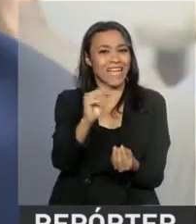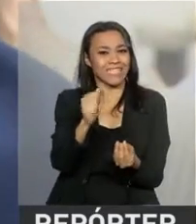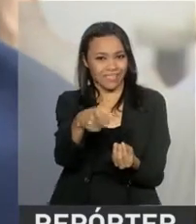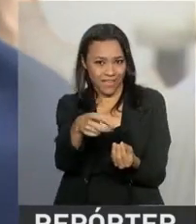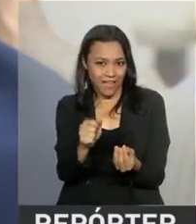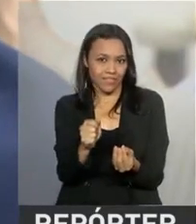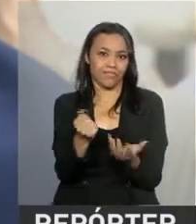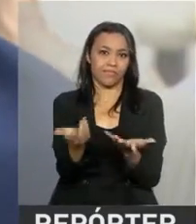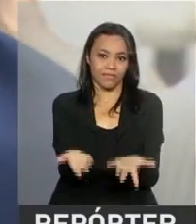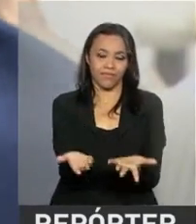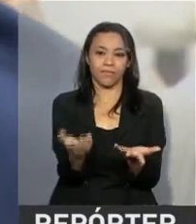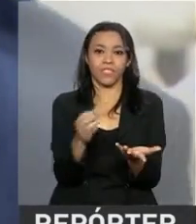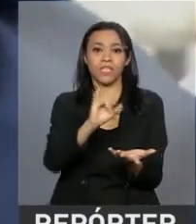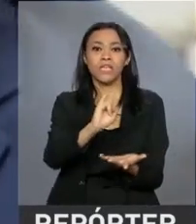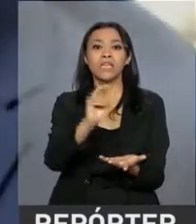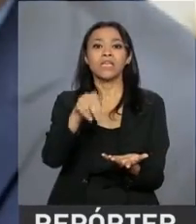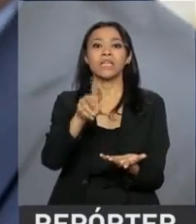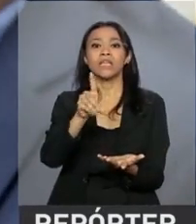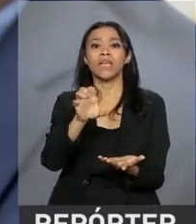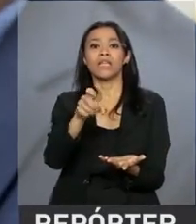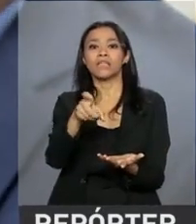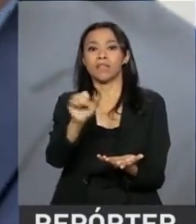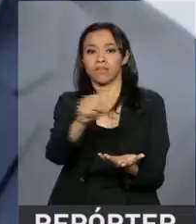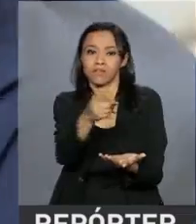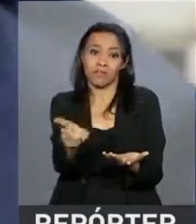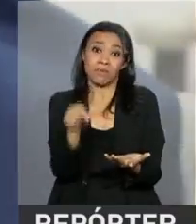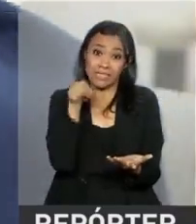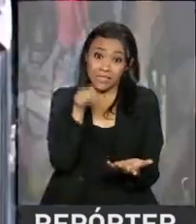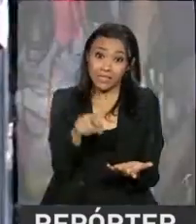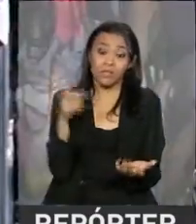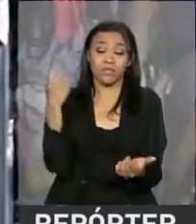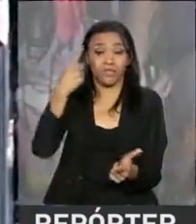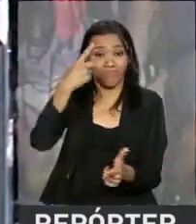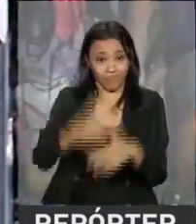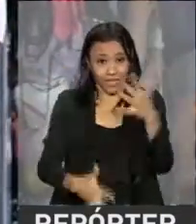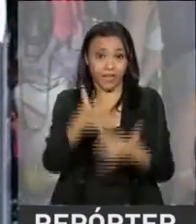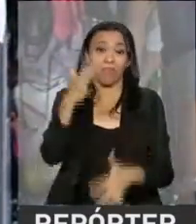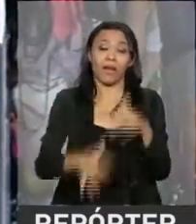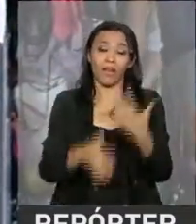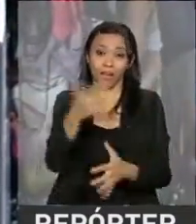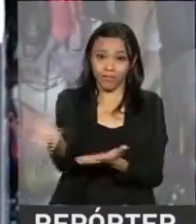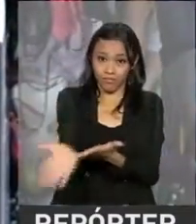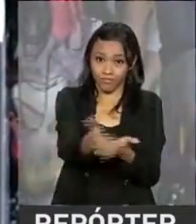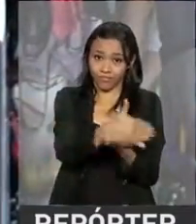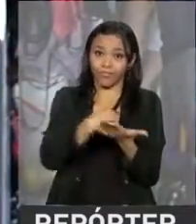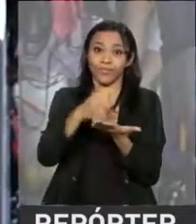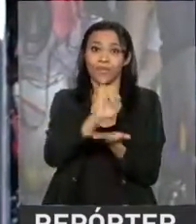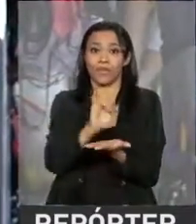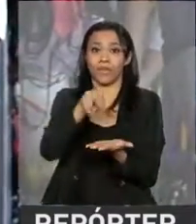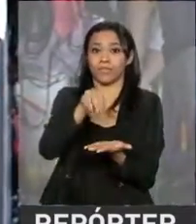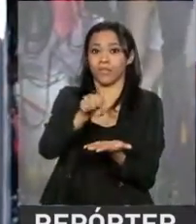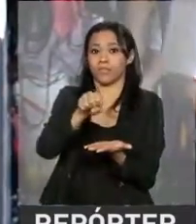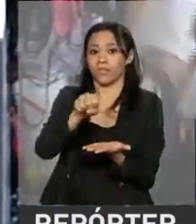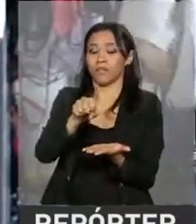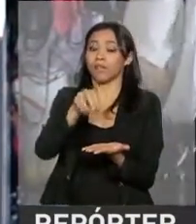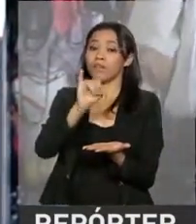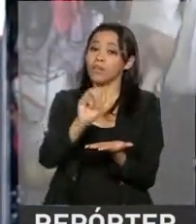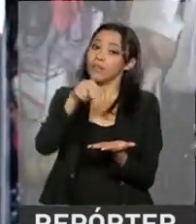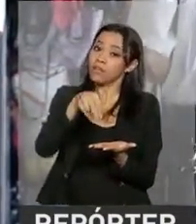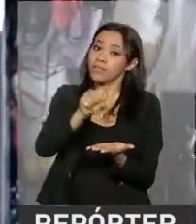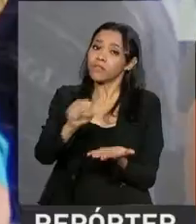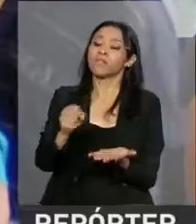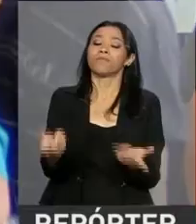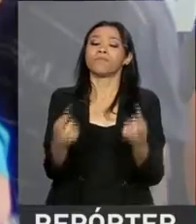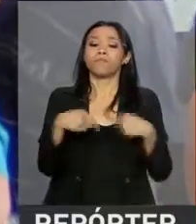indexação. E isso tem desequilibrado fortemente a Previdência. Com a queda na arrecadação e o aumento de gastos, o governo